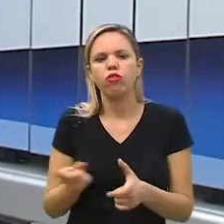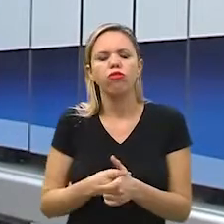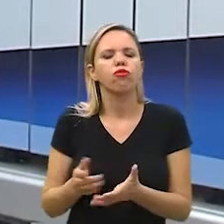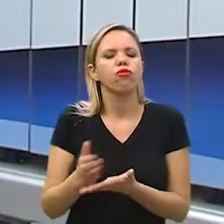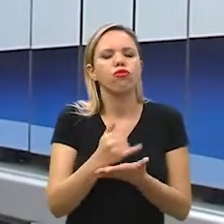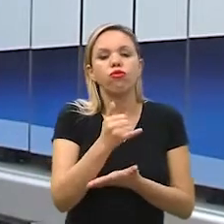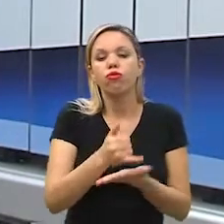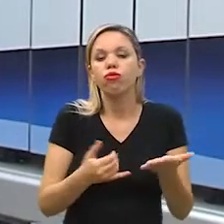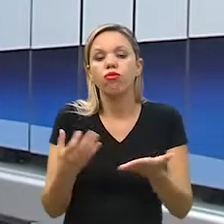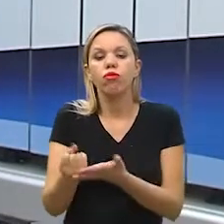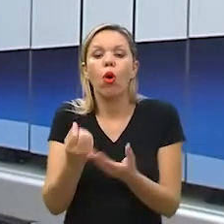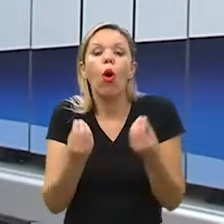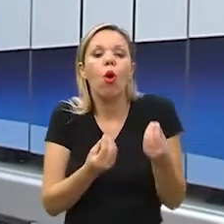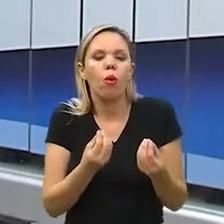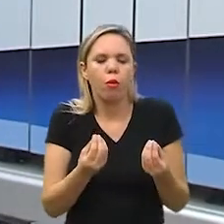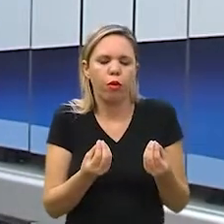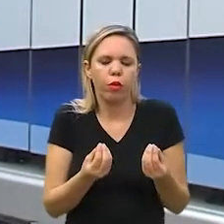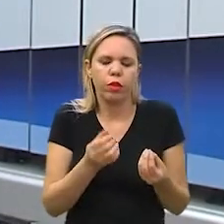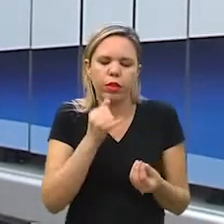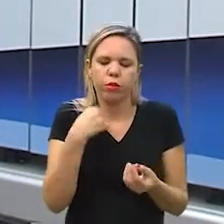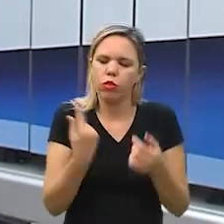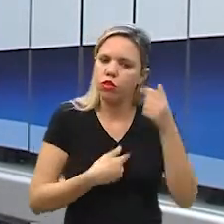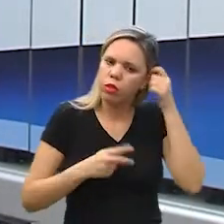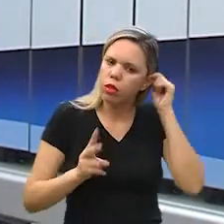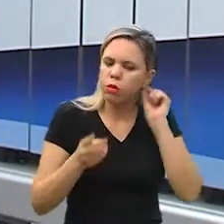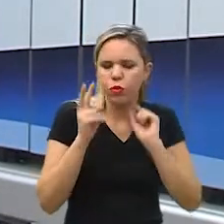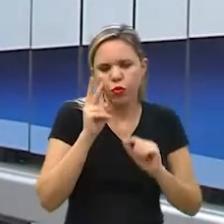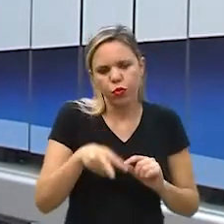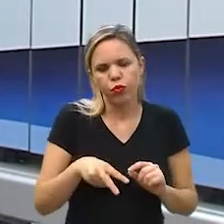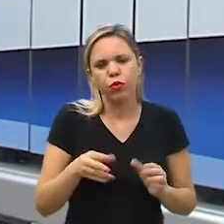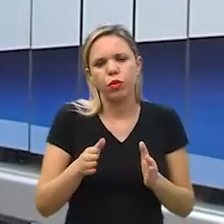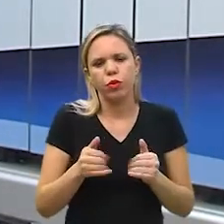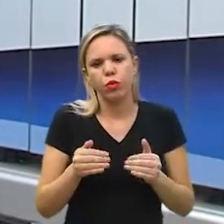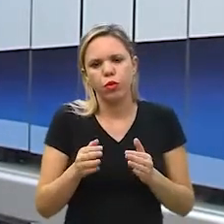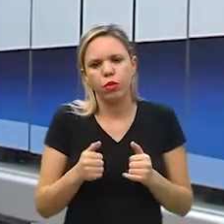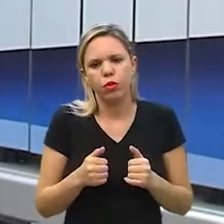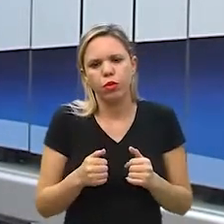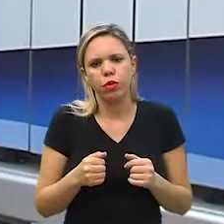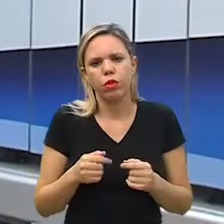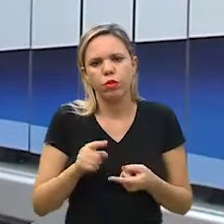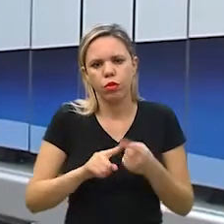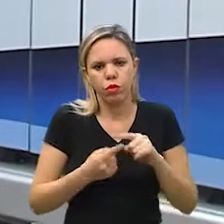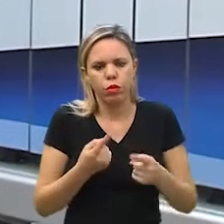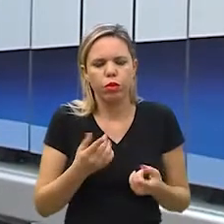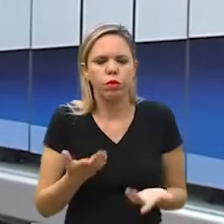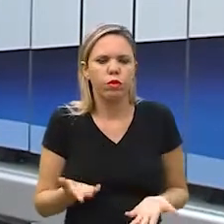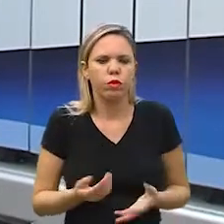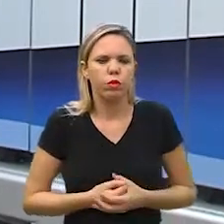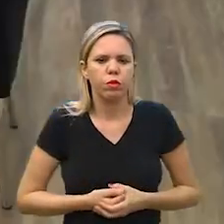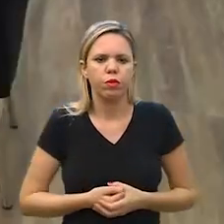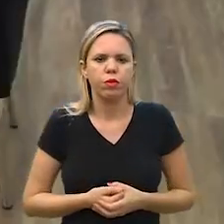desses impostos, já que sempre nós vemos estes pedidos de acordo?